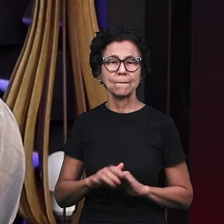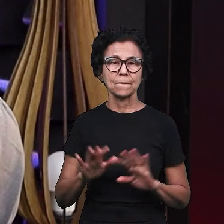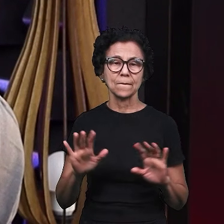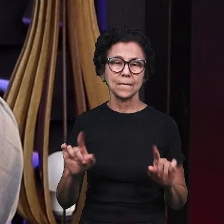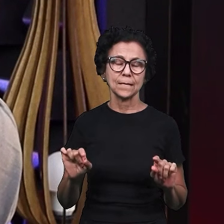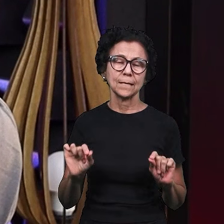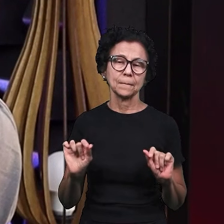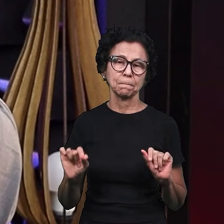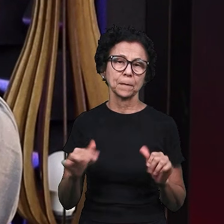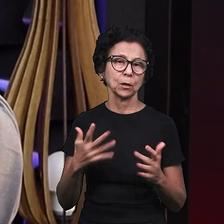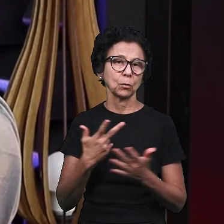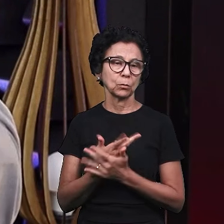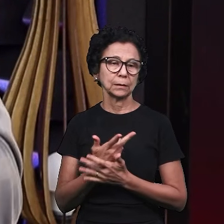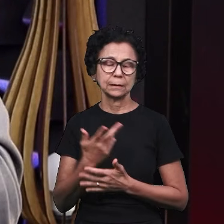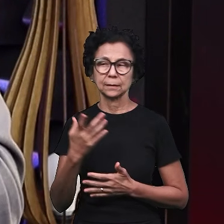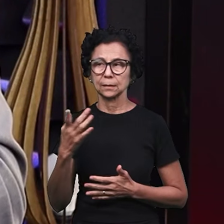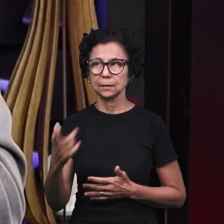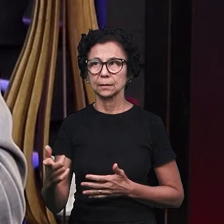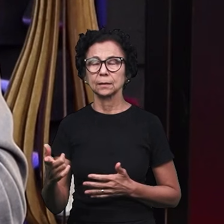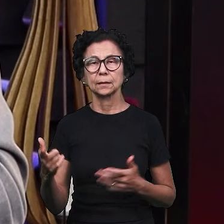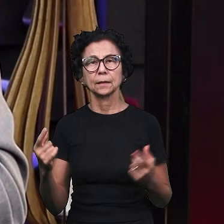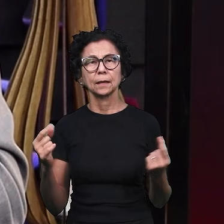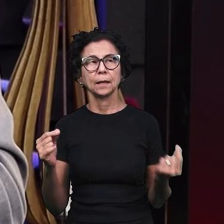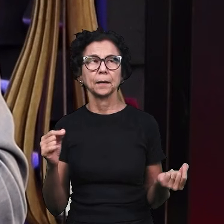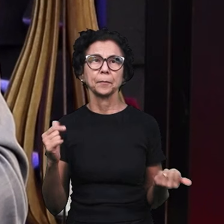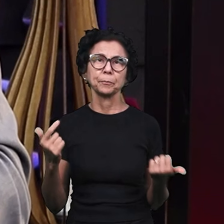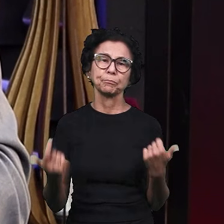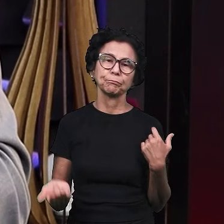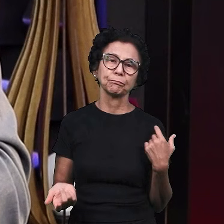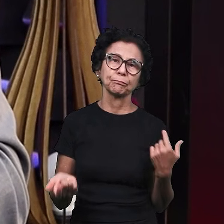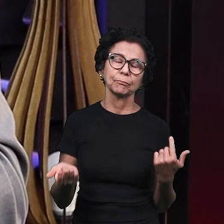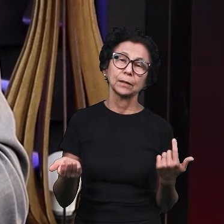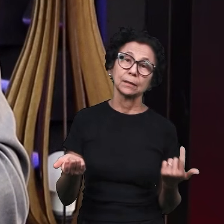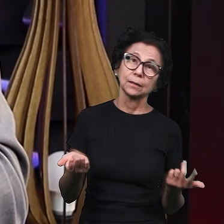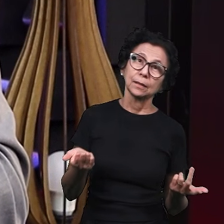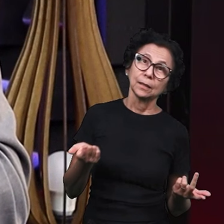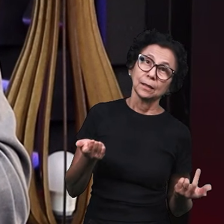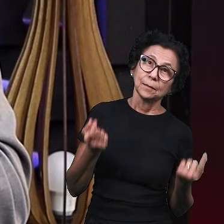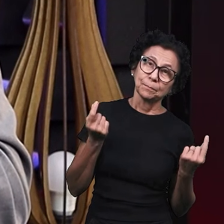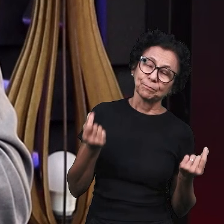episódio, e não é algo que vai